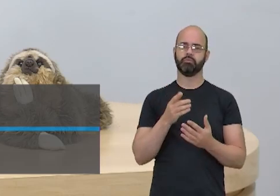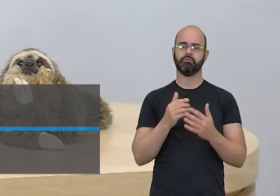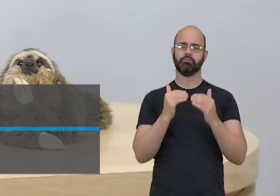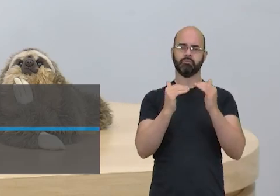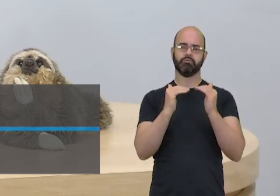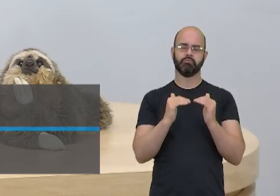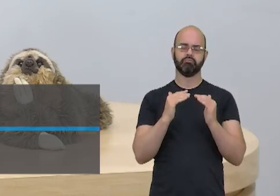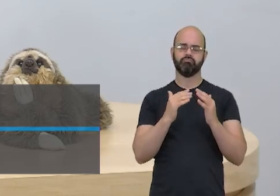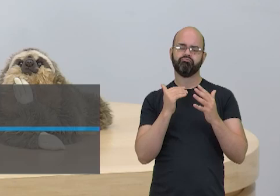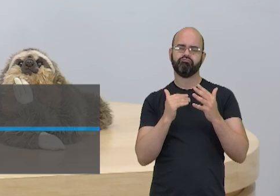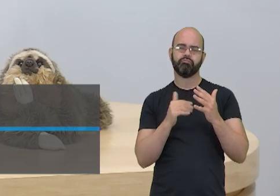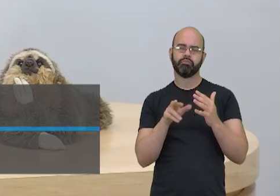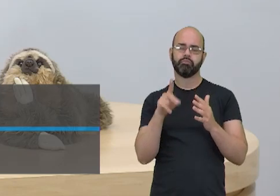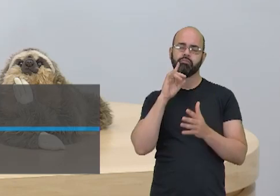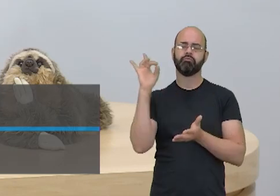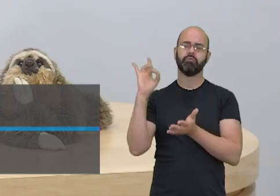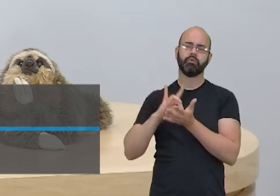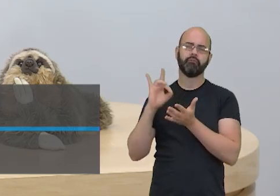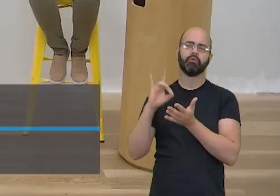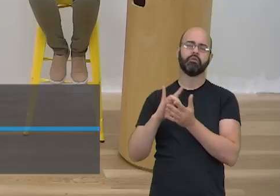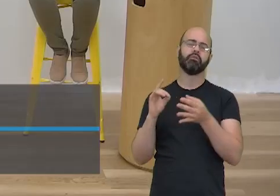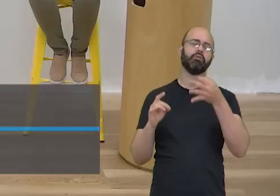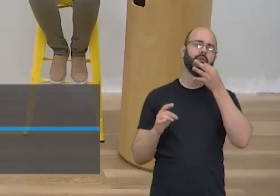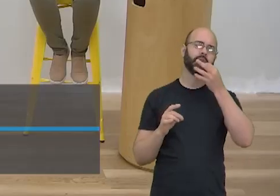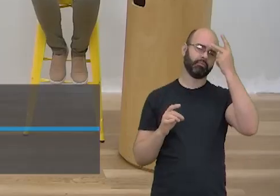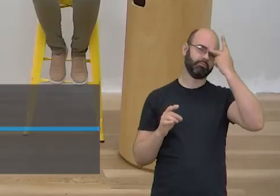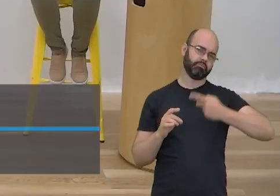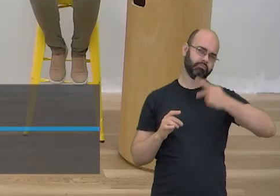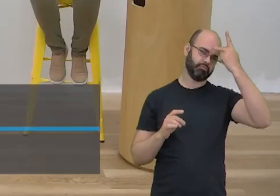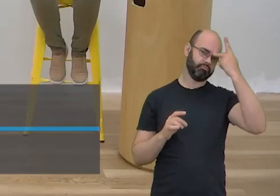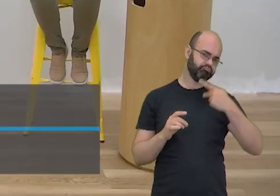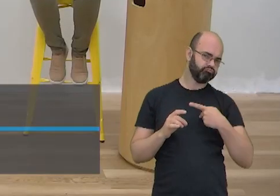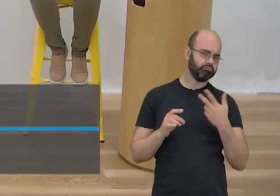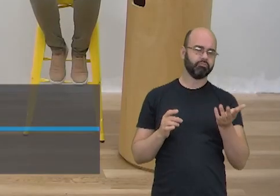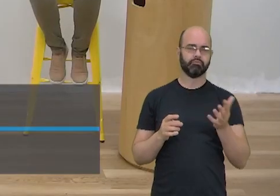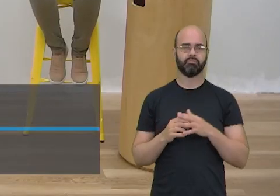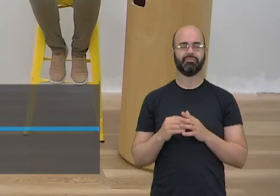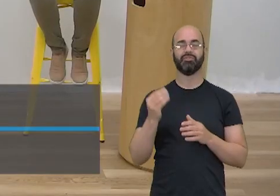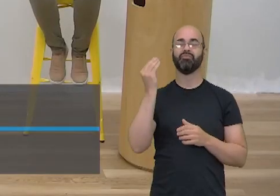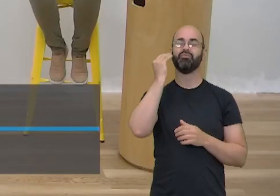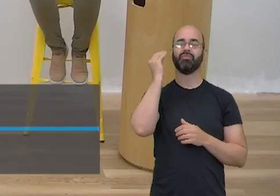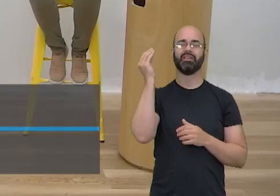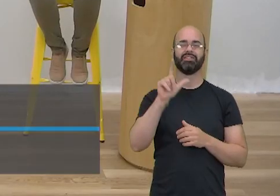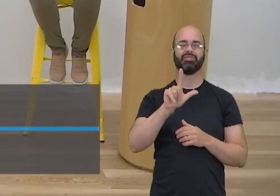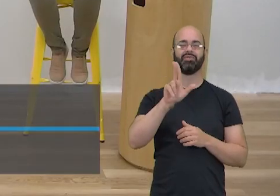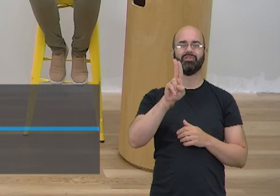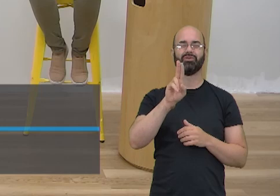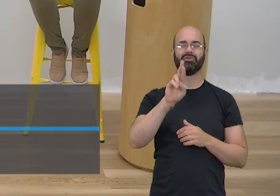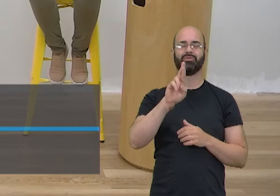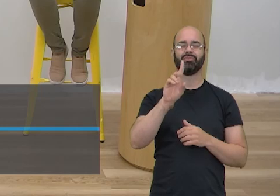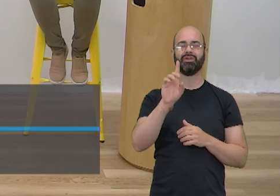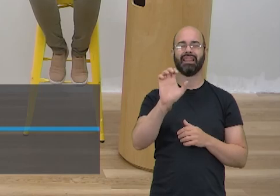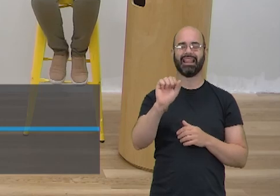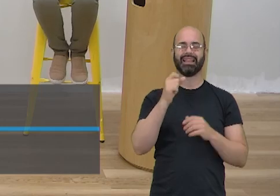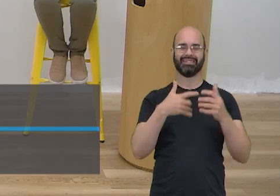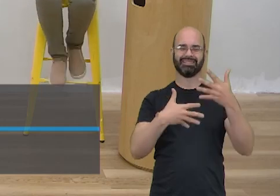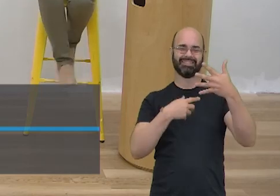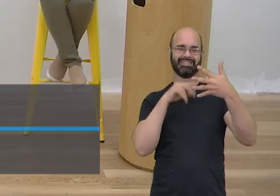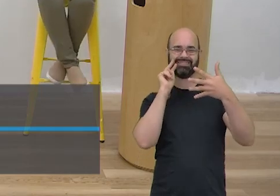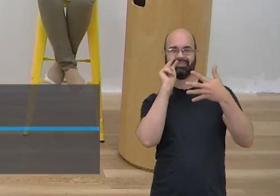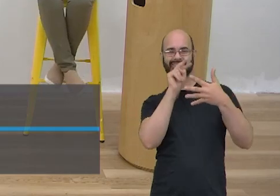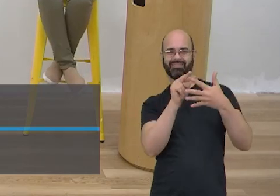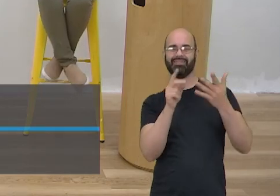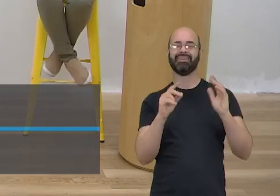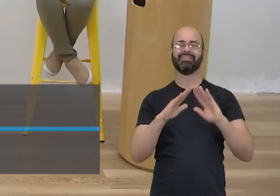Pro Marcela: fato é verídico e opinião é pessoal. Isso. Um beijo, Lourdes. Estou vendo aqui, você estava bem acima aí da